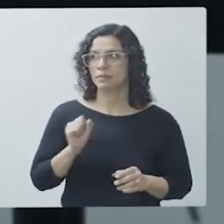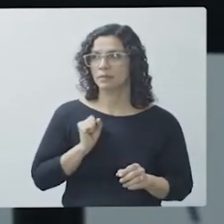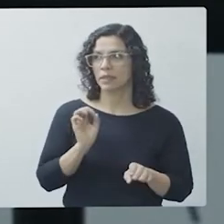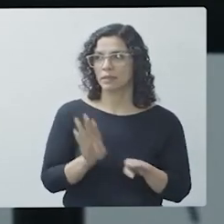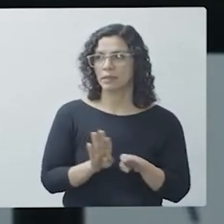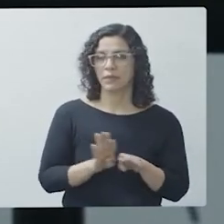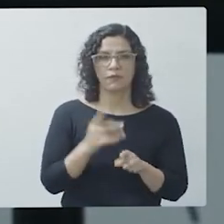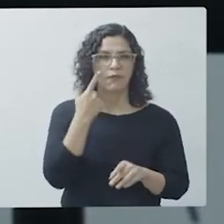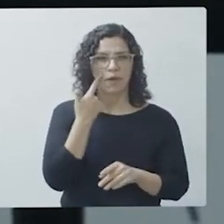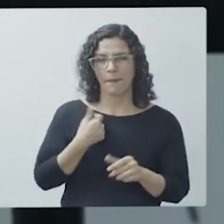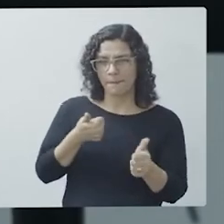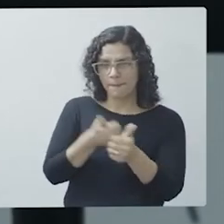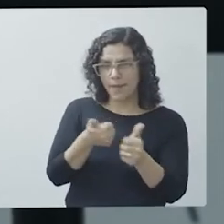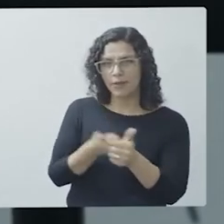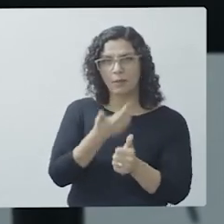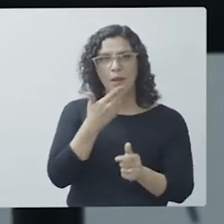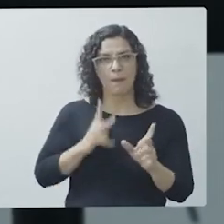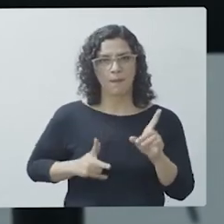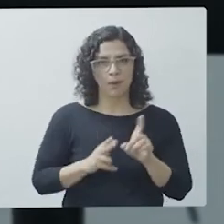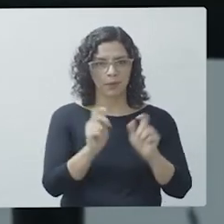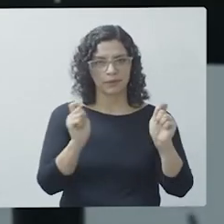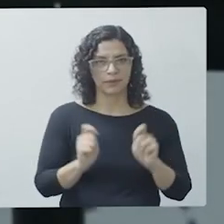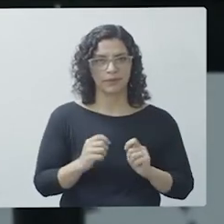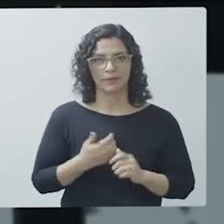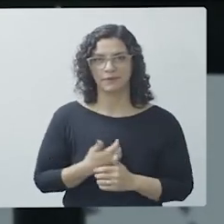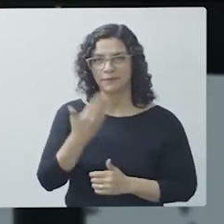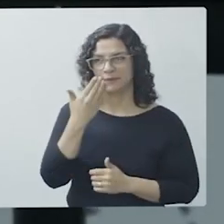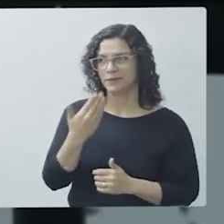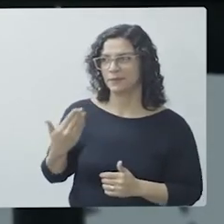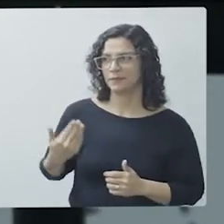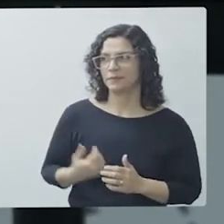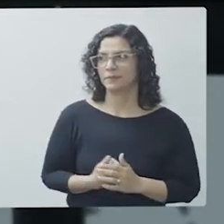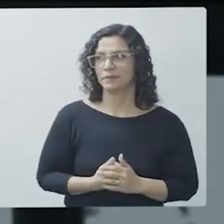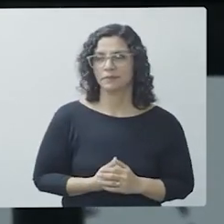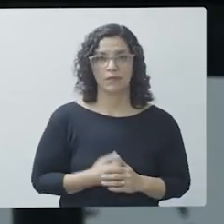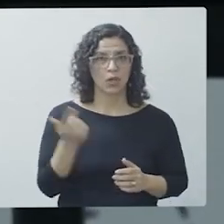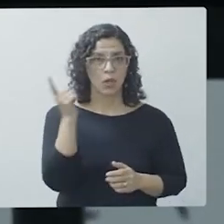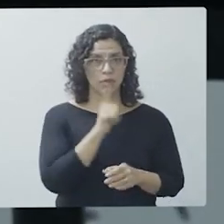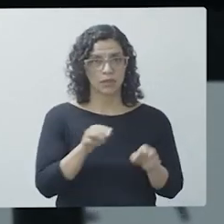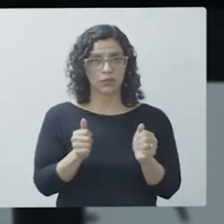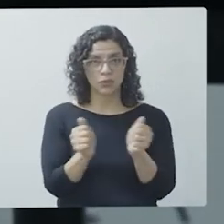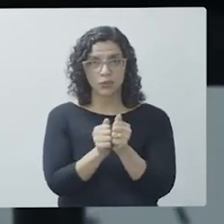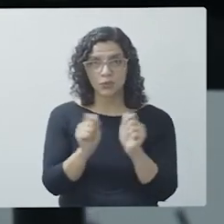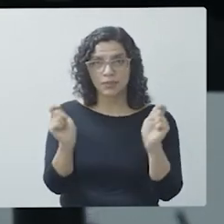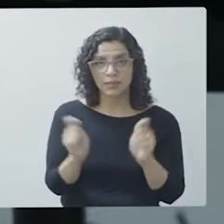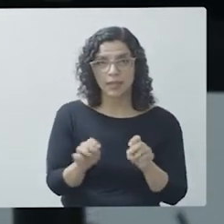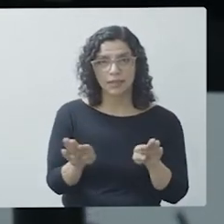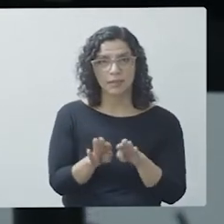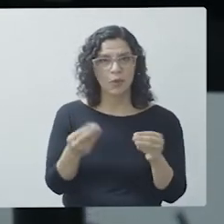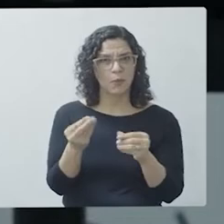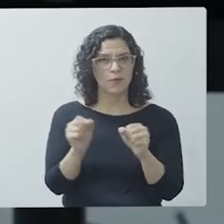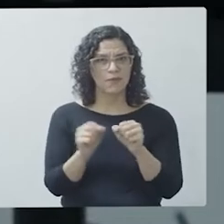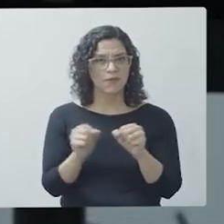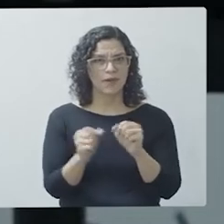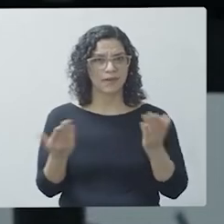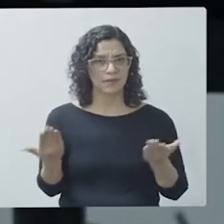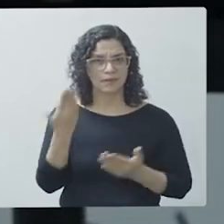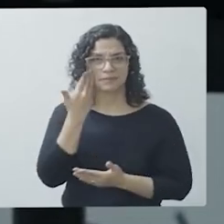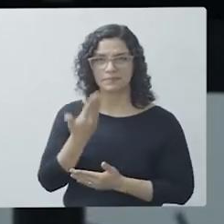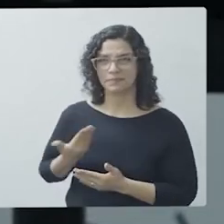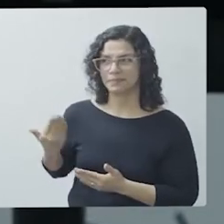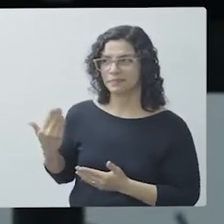Vou segurar um pouquinho aqui para ficar melhor para cortar. Estão conseguindo acompanhar?